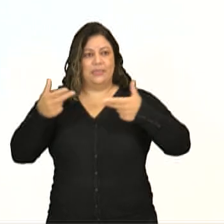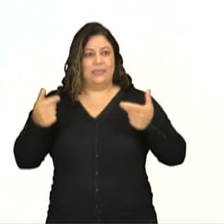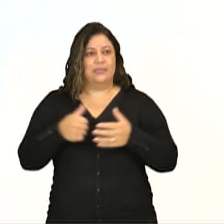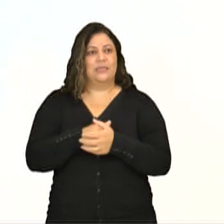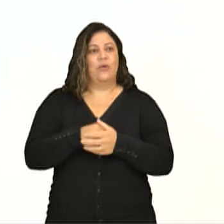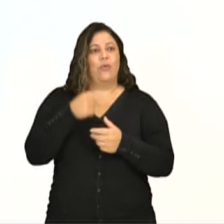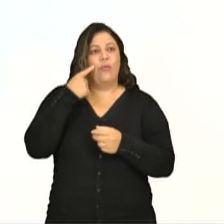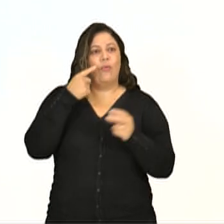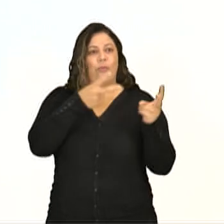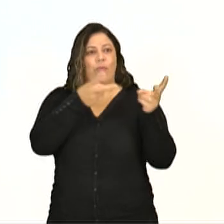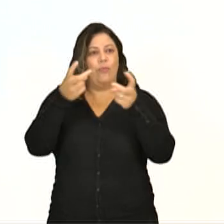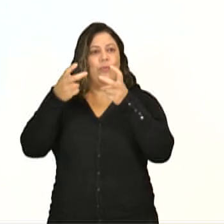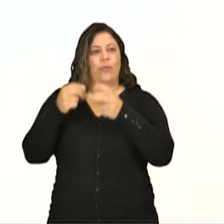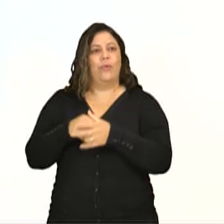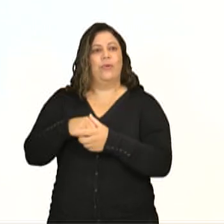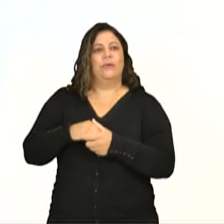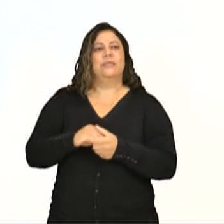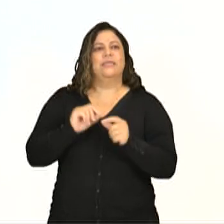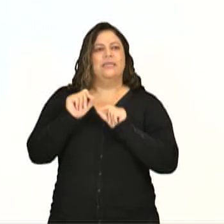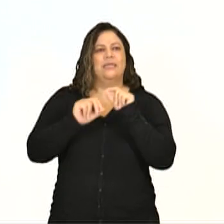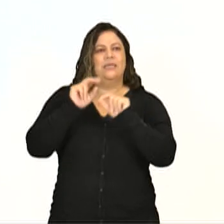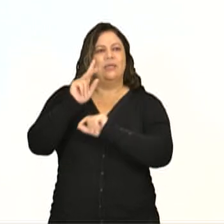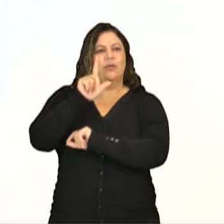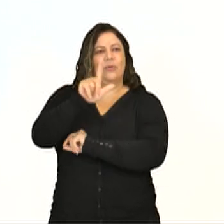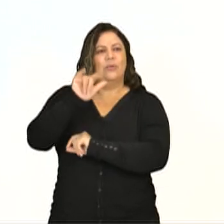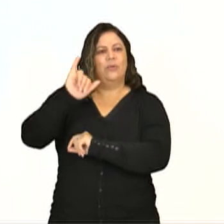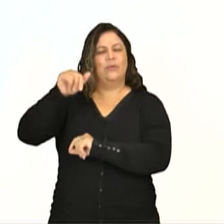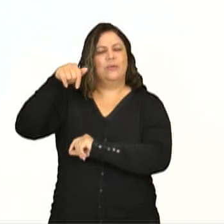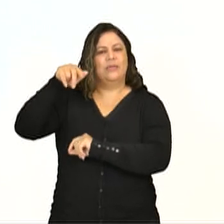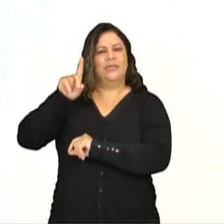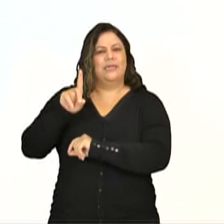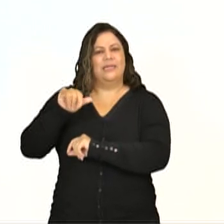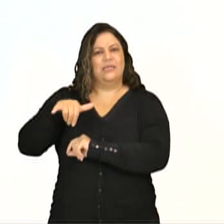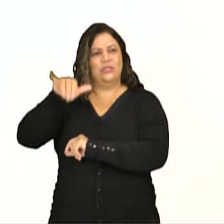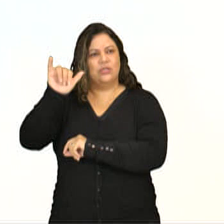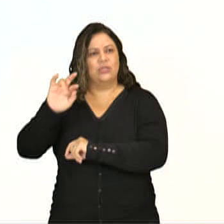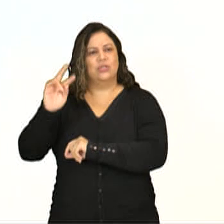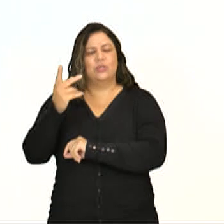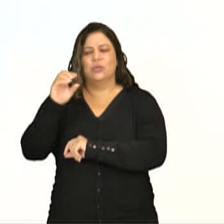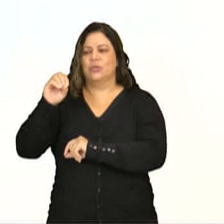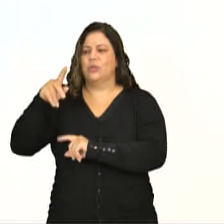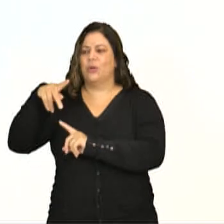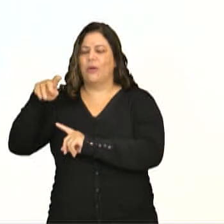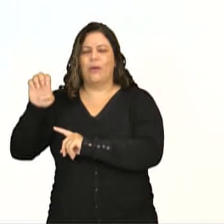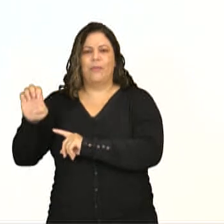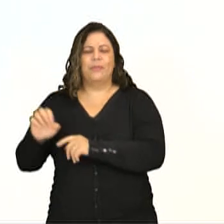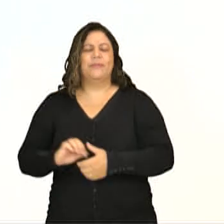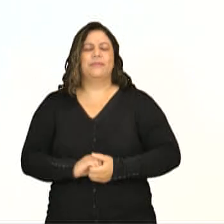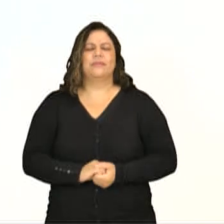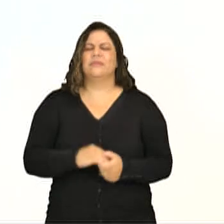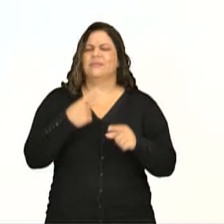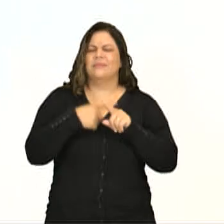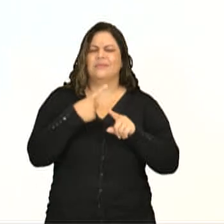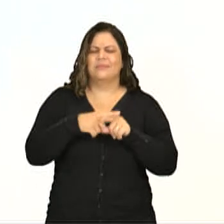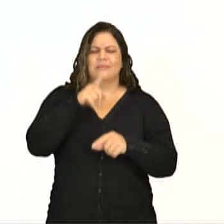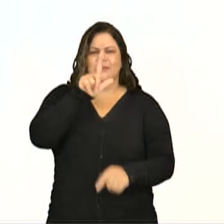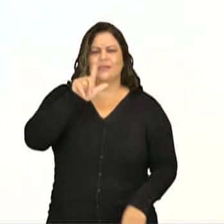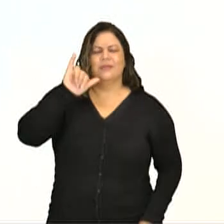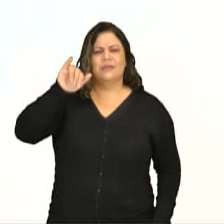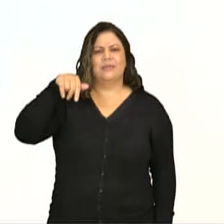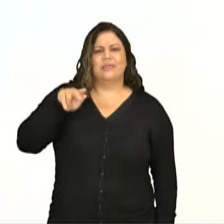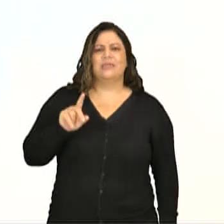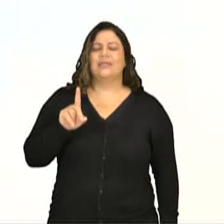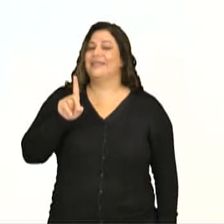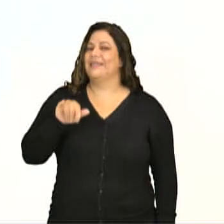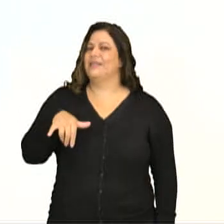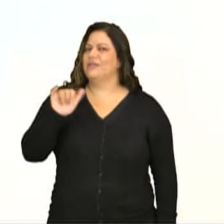Lindy Hop, tá? Lindy Hop. E por que foi esse estilo? Então, Lindy em homenagem ao